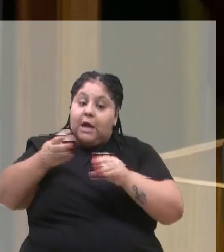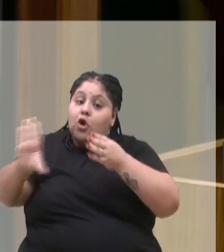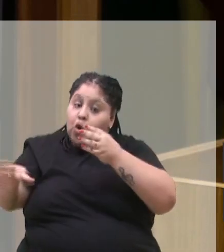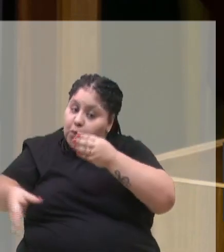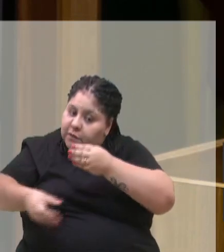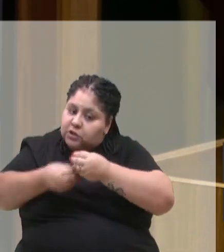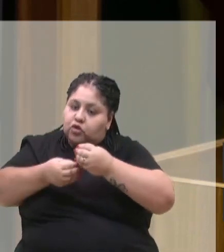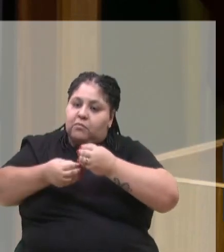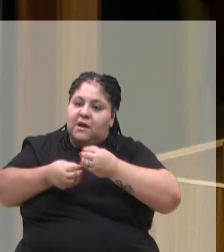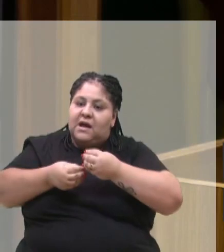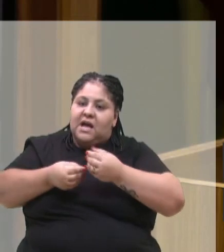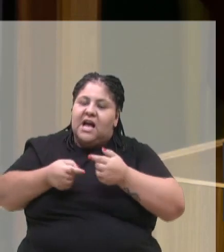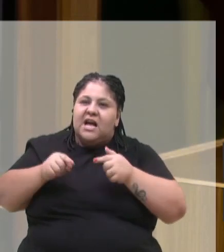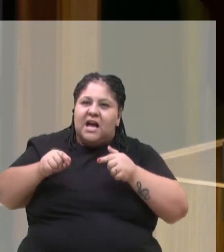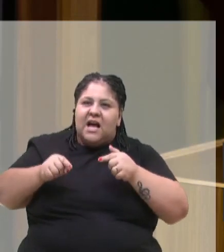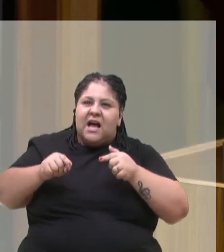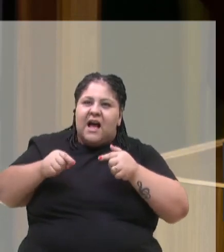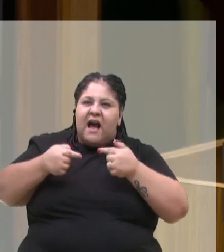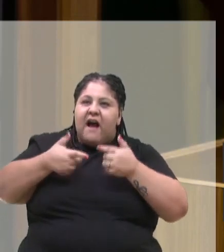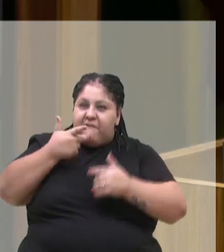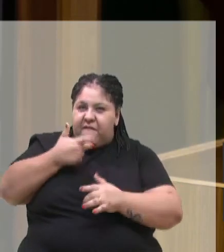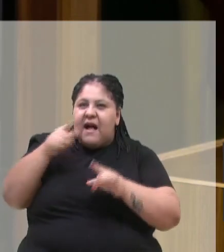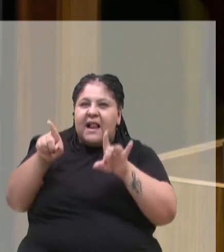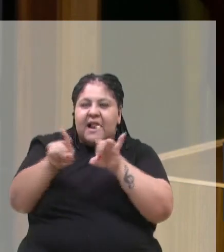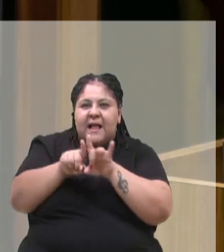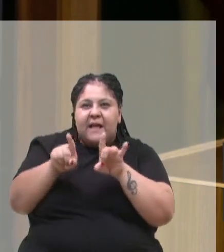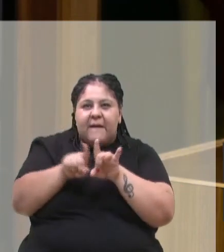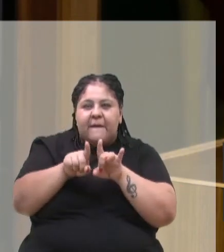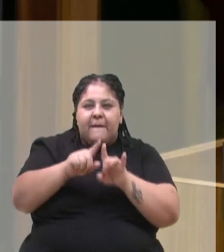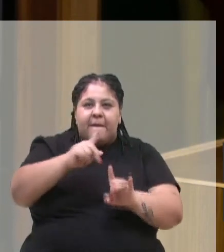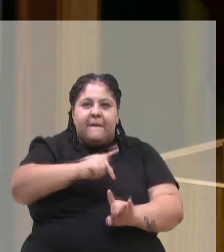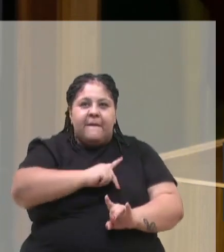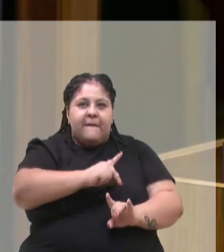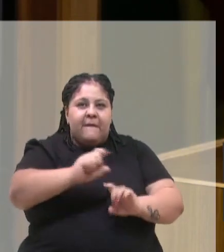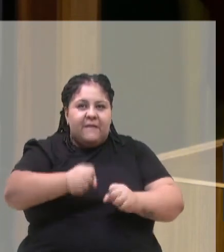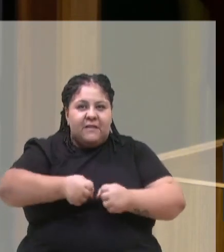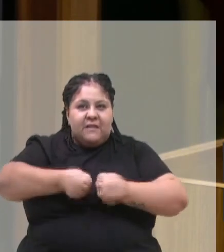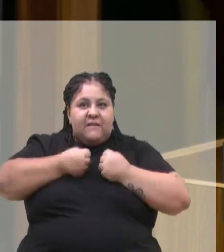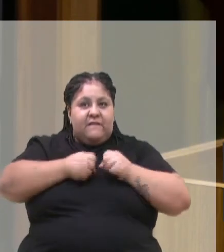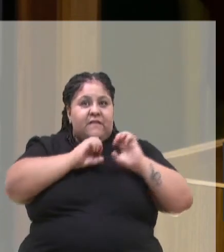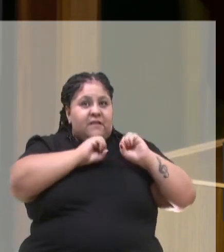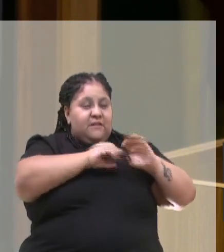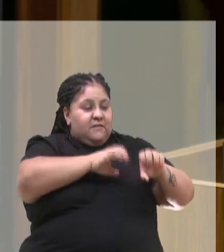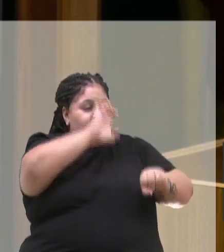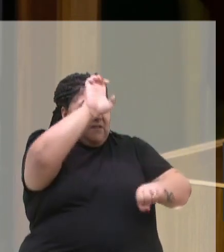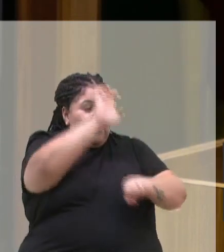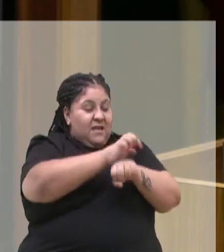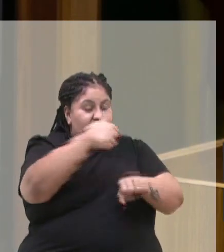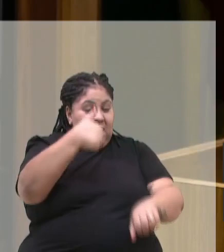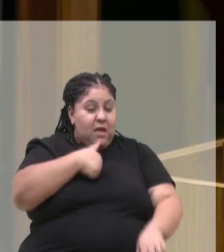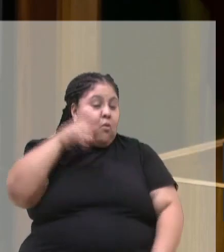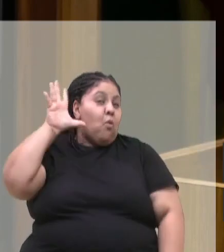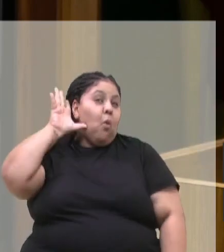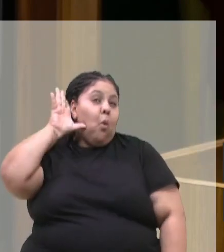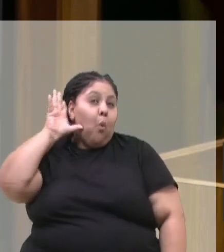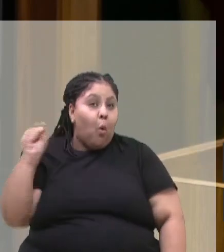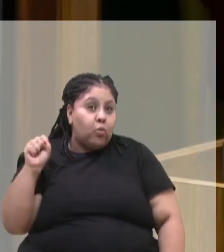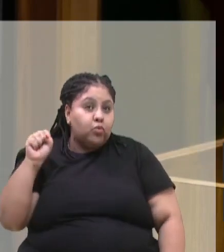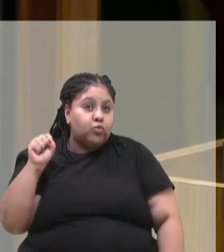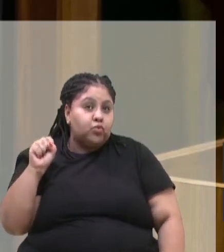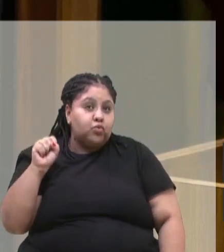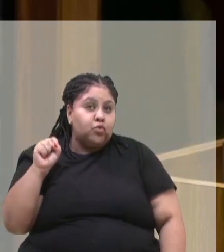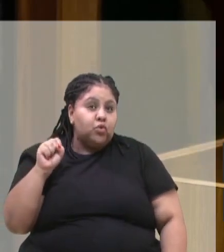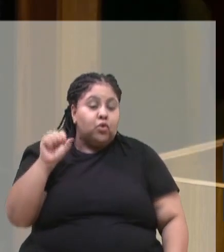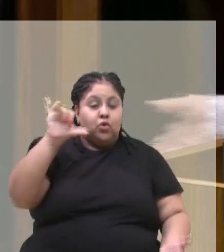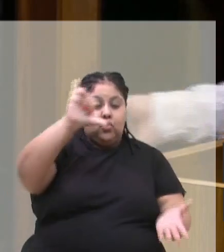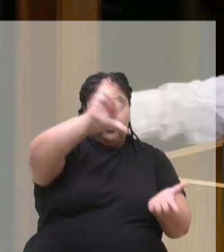essas discussões, presido à frente em defesa da educação pública estadual. Eu ouço dos colegas da